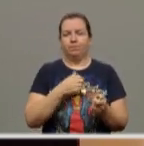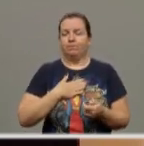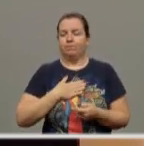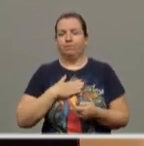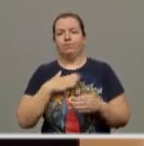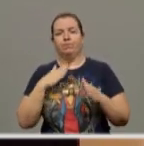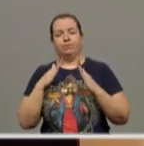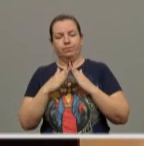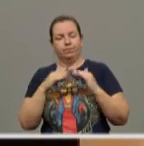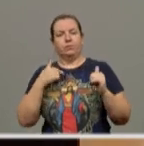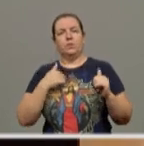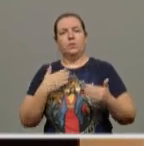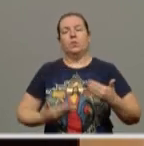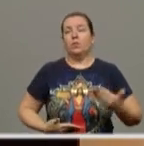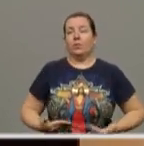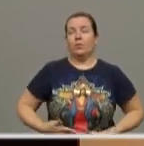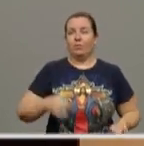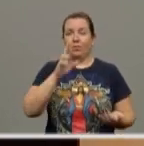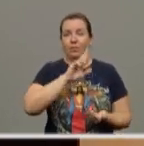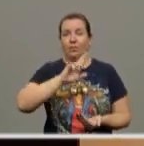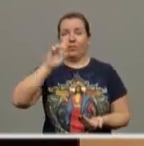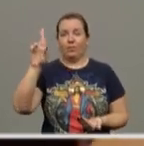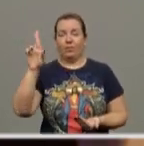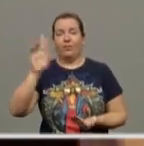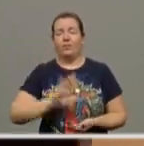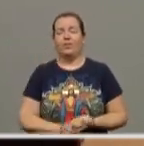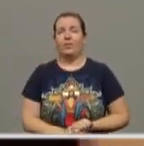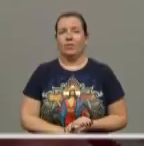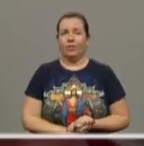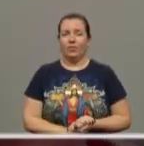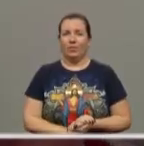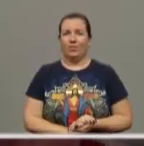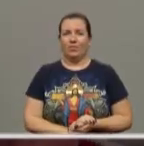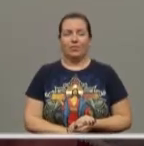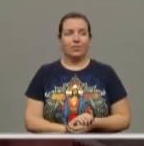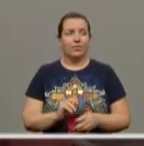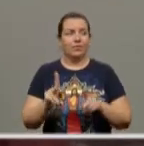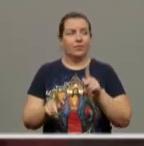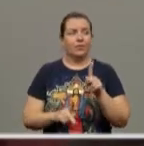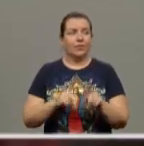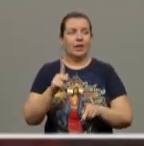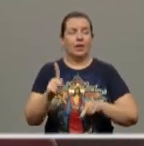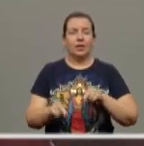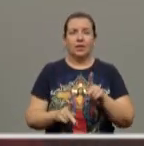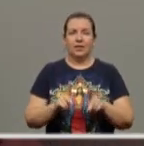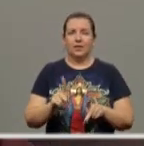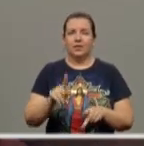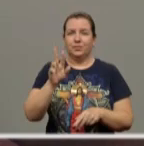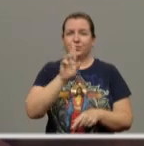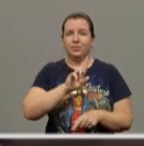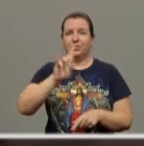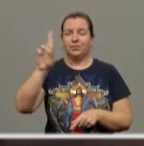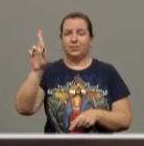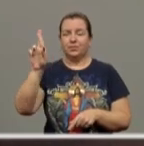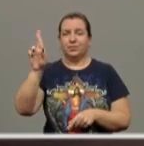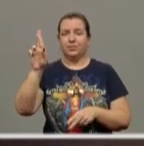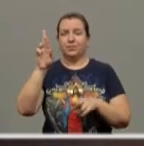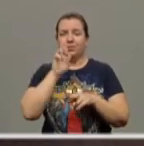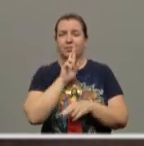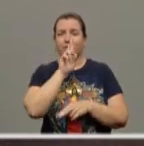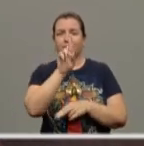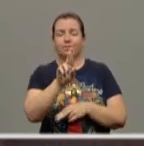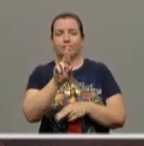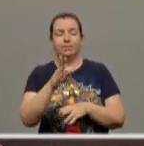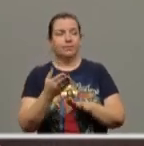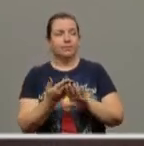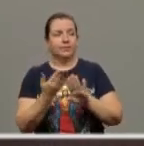casa serviremos o Senhor. O povo respondeu: longe de nós abandonarmos o